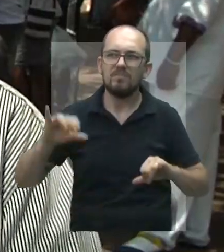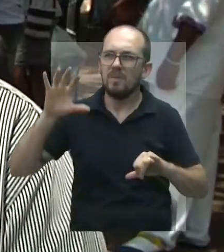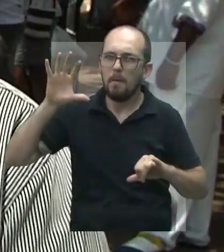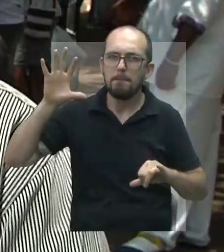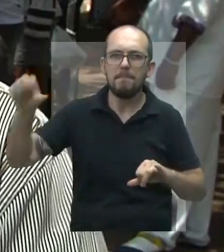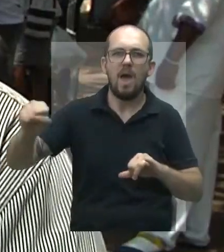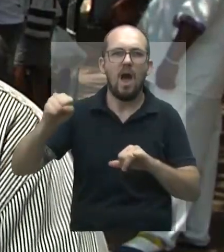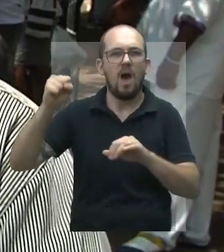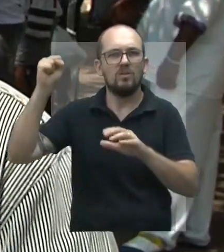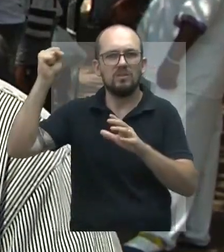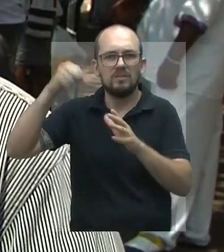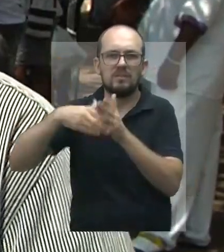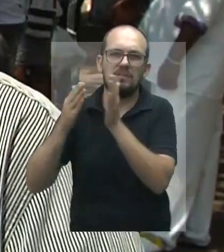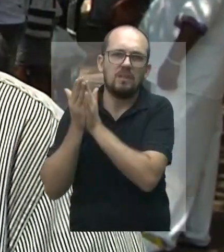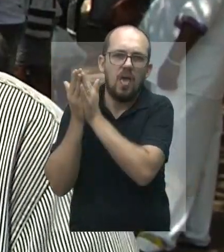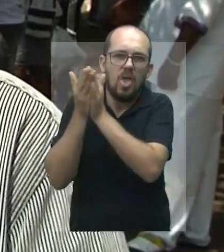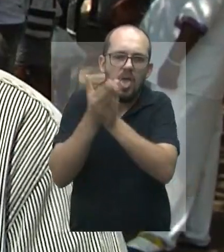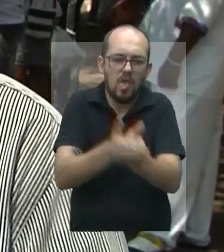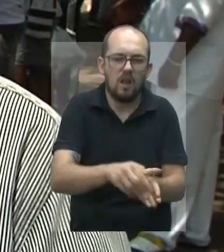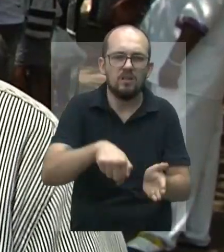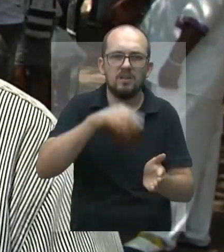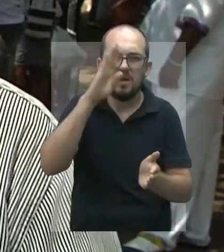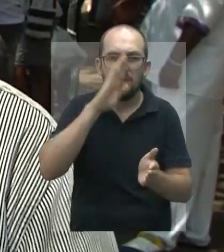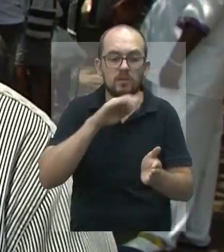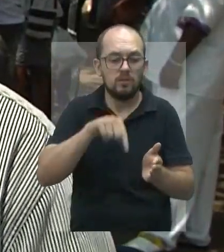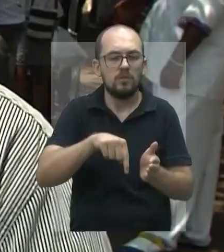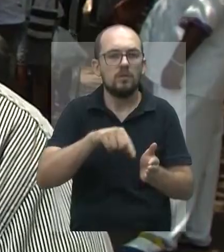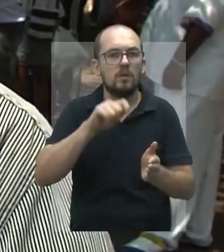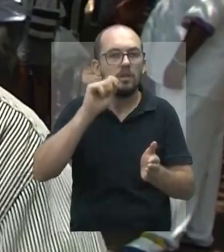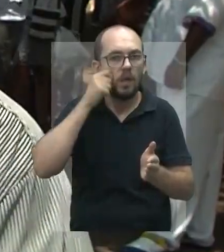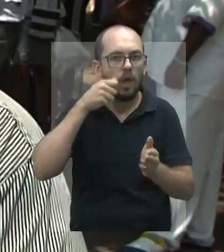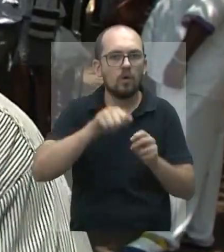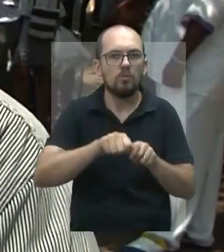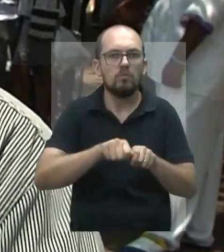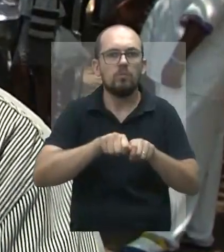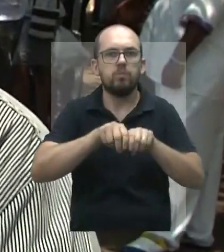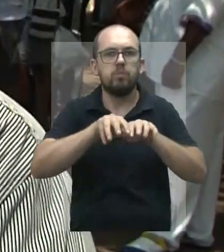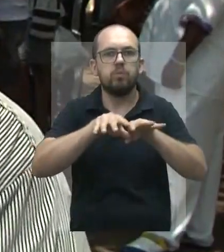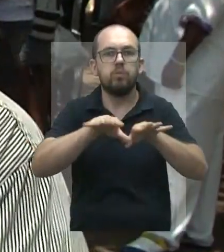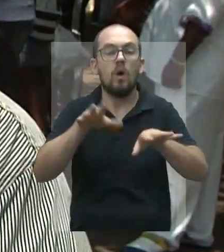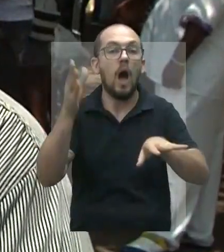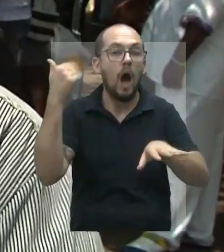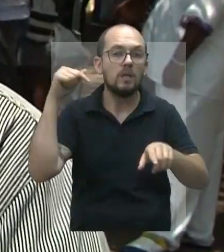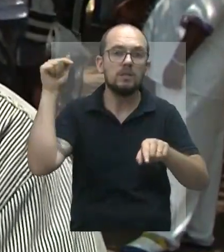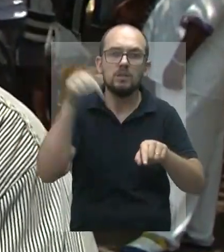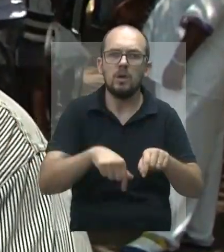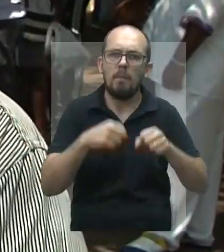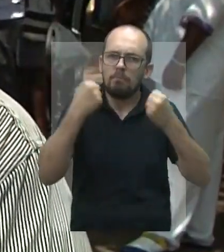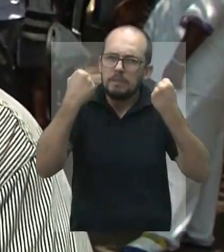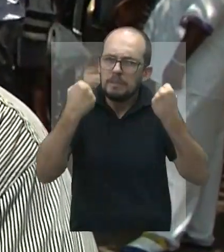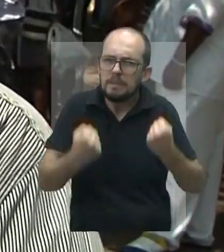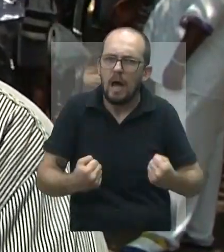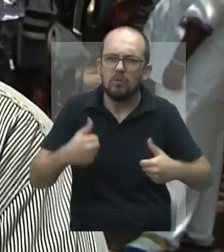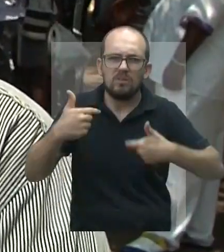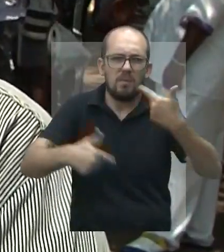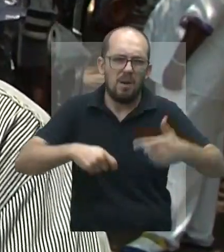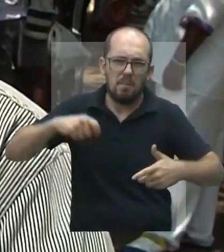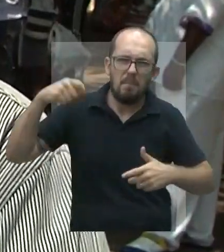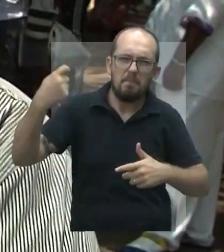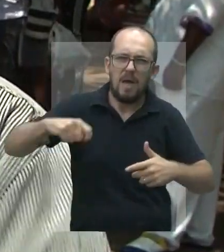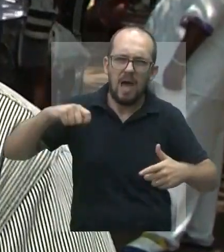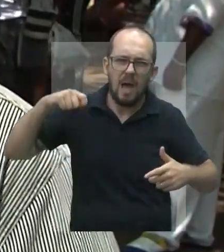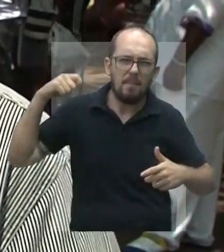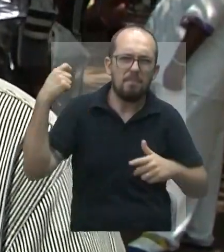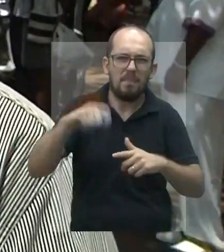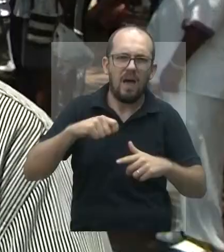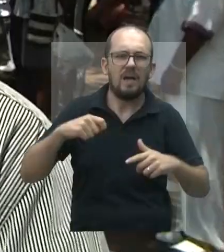transportado para nosso Brasil, e aqui é onde foi recebido a trabalho pesado, de escravidão, e